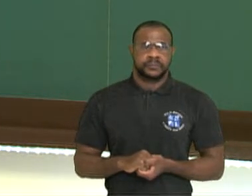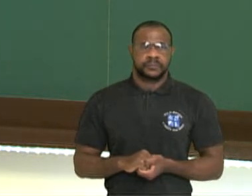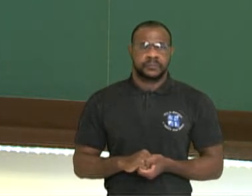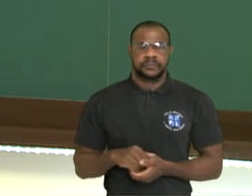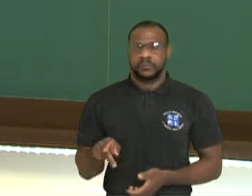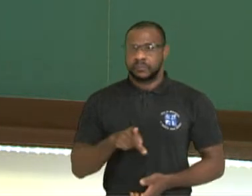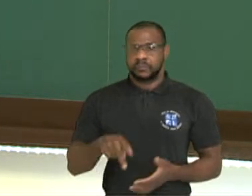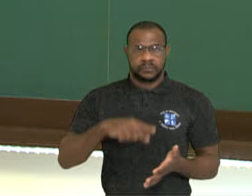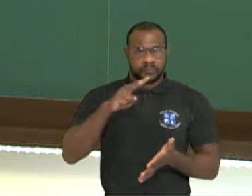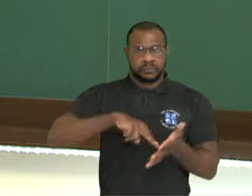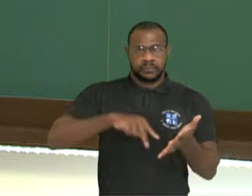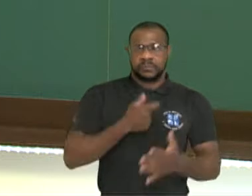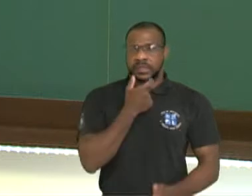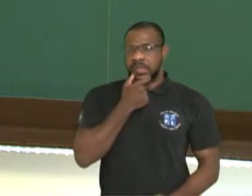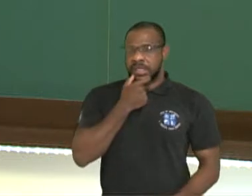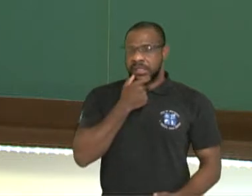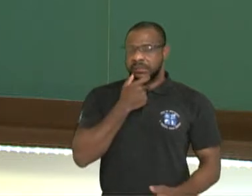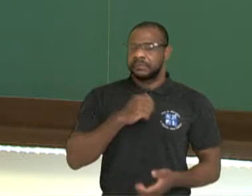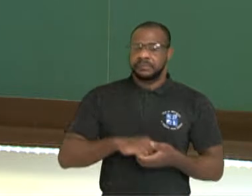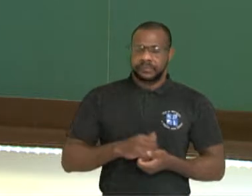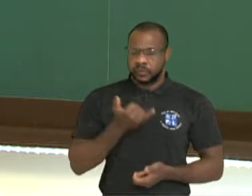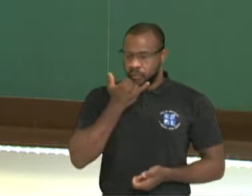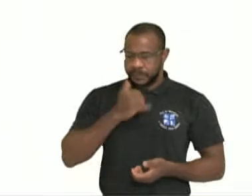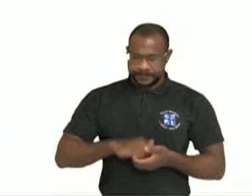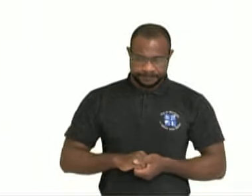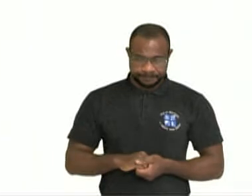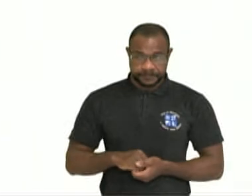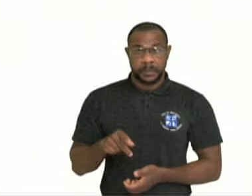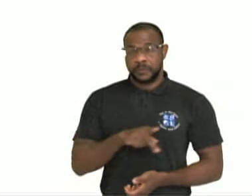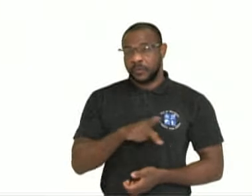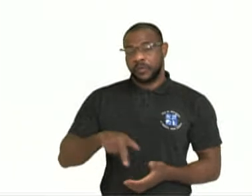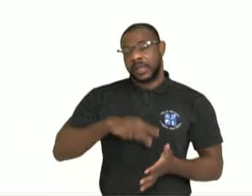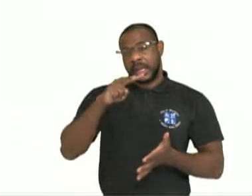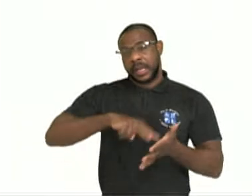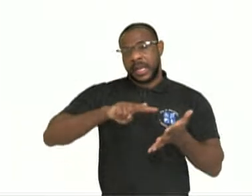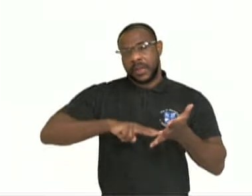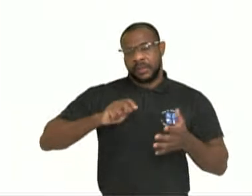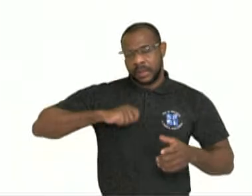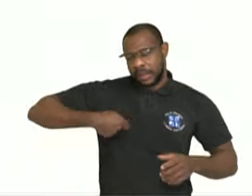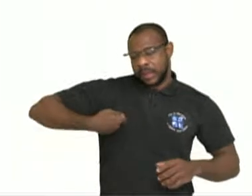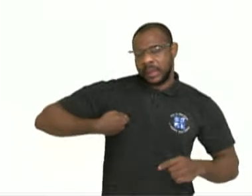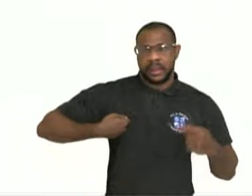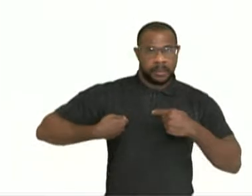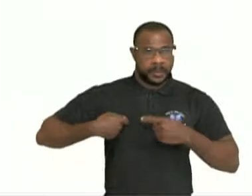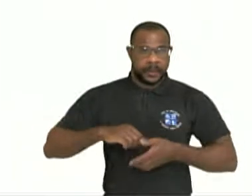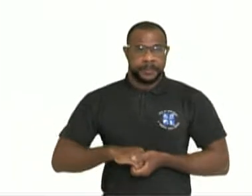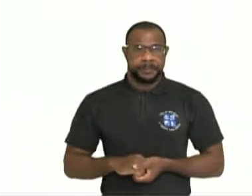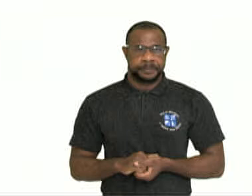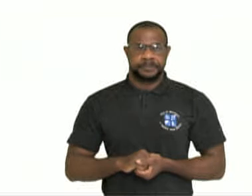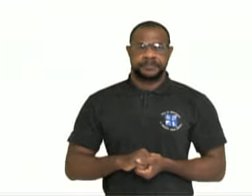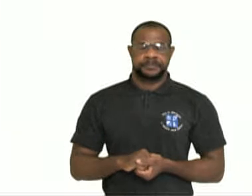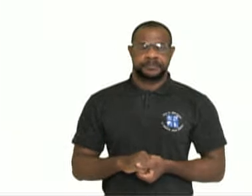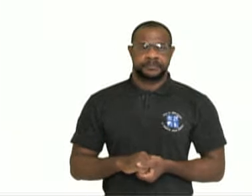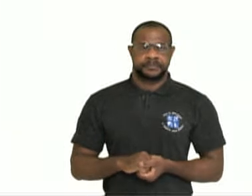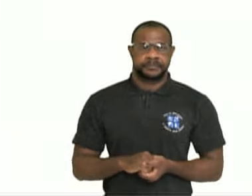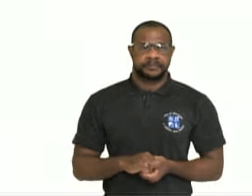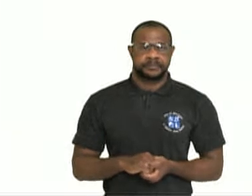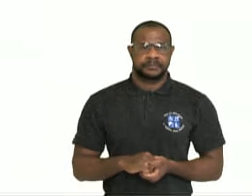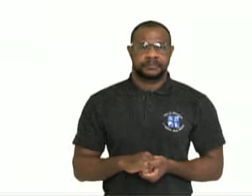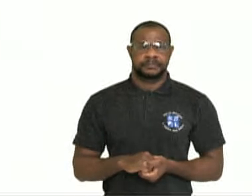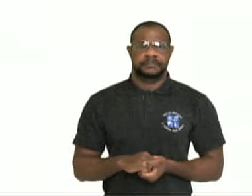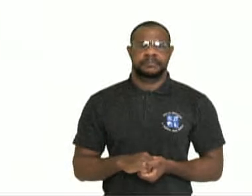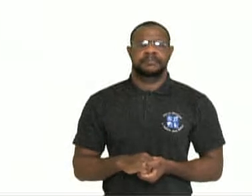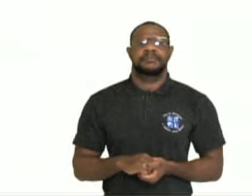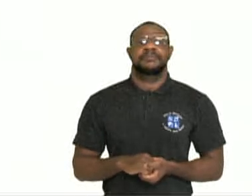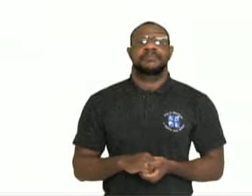a fallar, miedo al que dirán, miedo a no llegar, miedo al